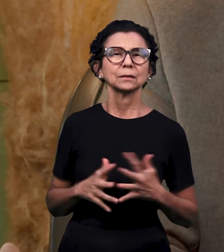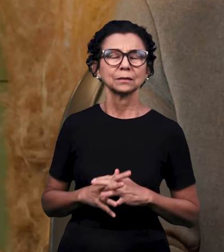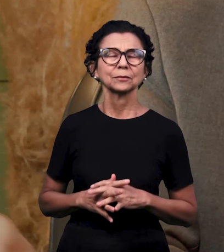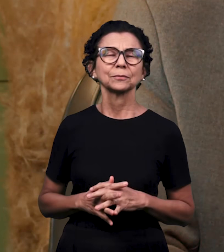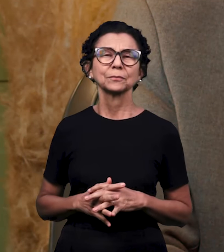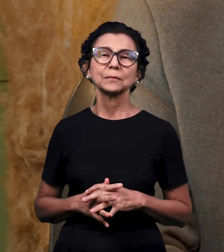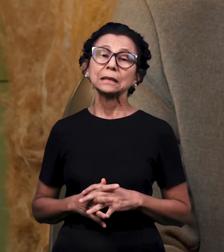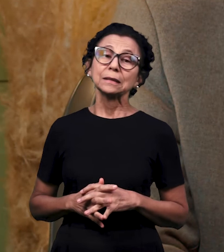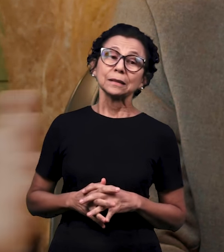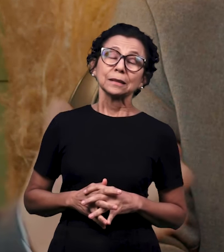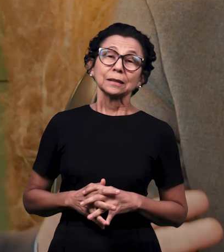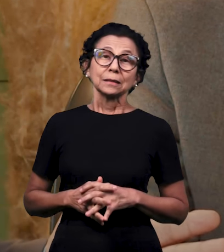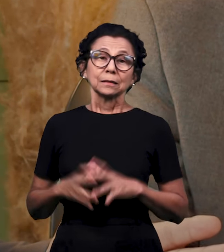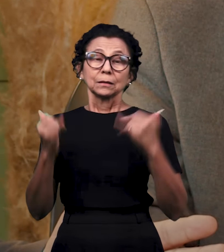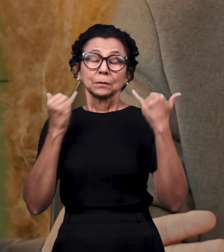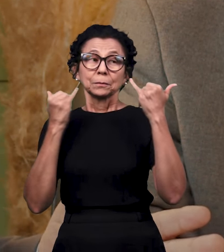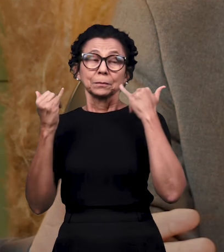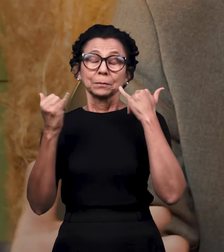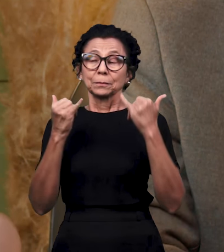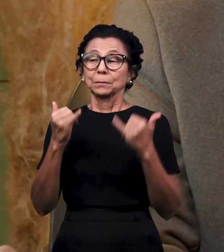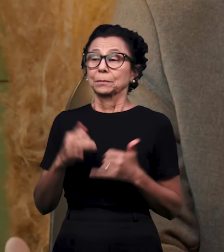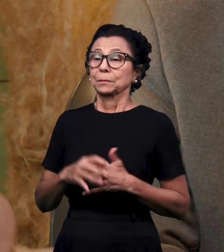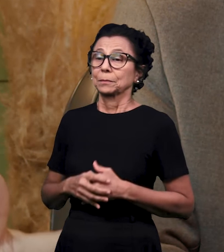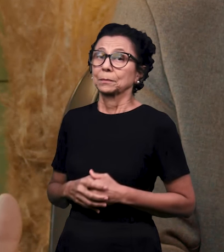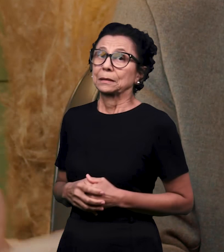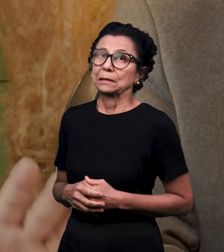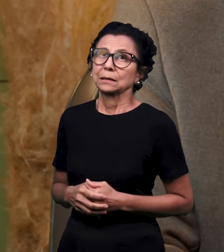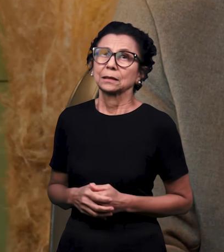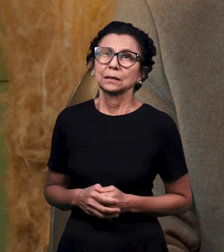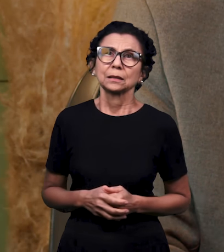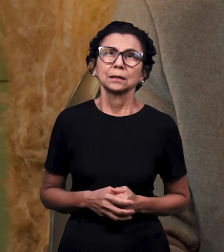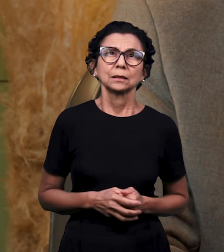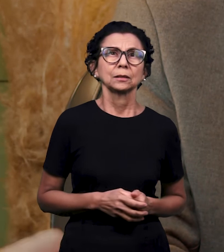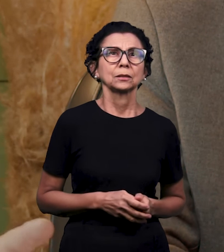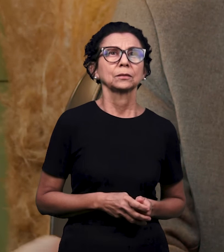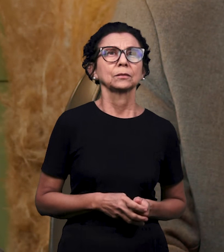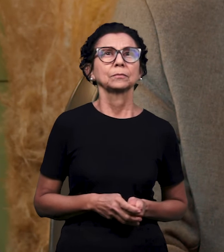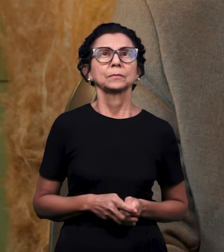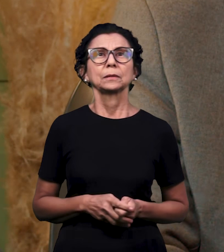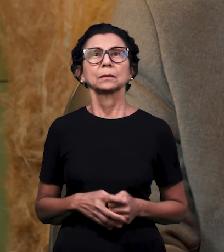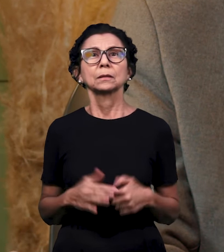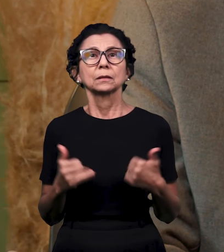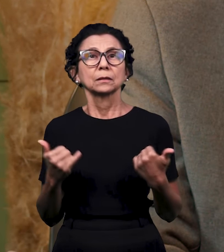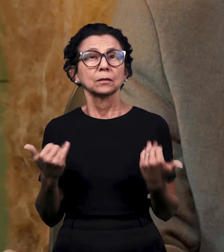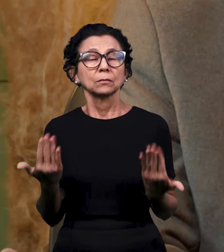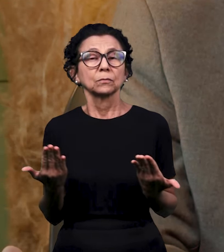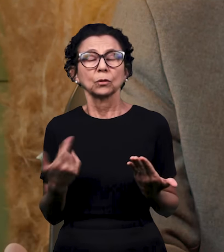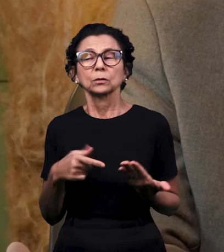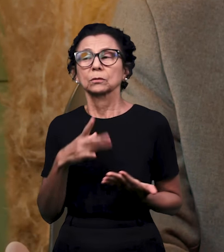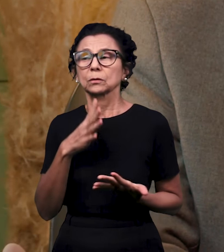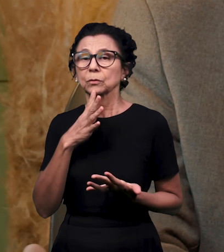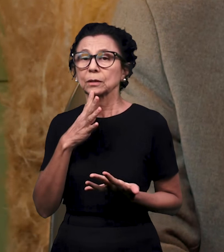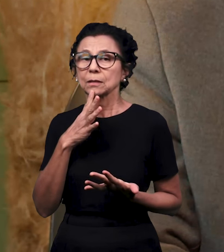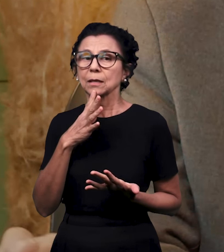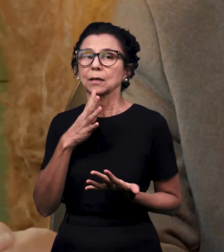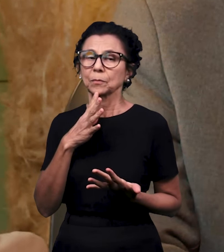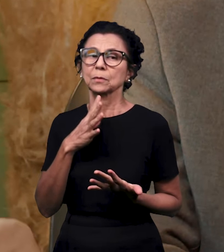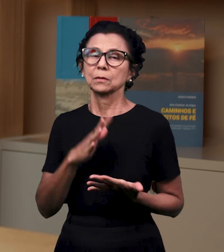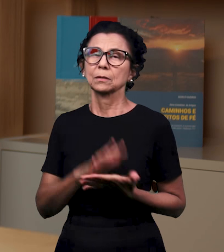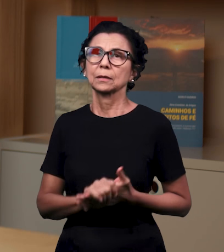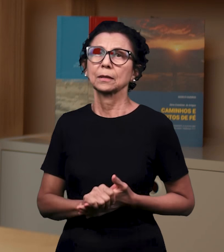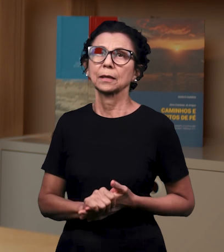né? Que nós já conversamos em vários momentos, acredito que aqui também já foi conversado em vários momentos, né?